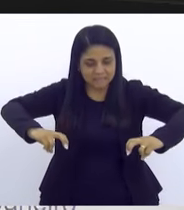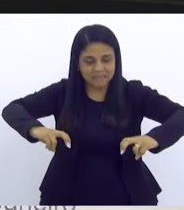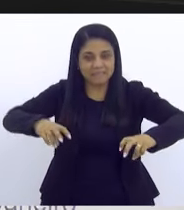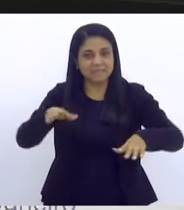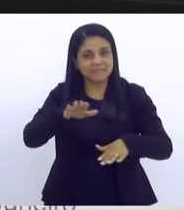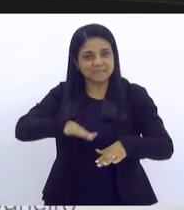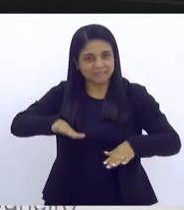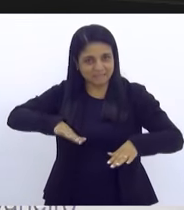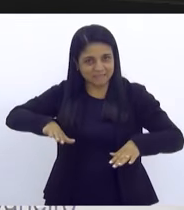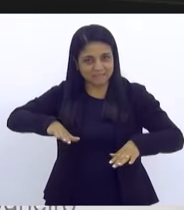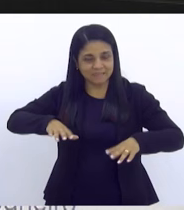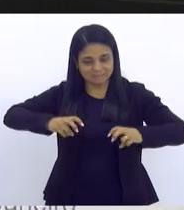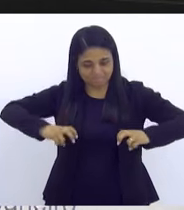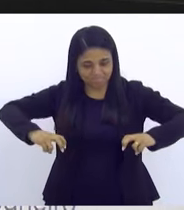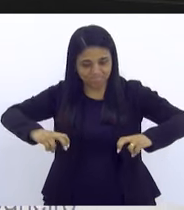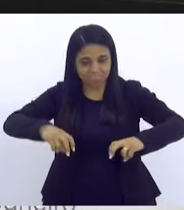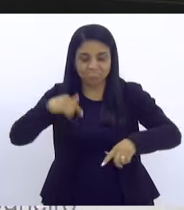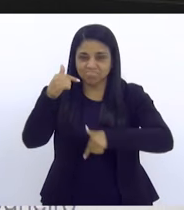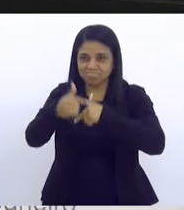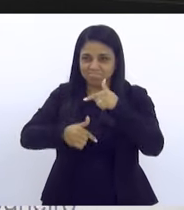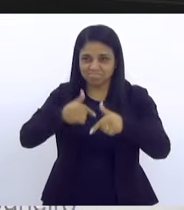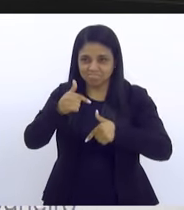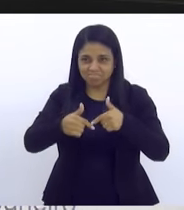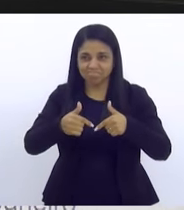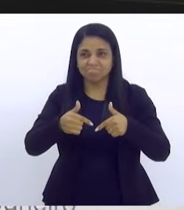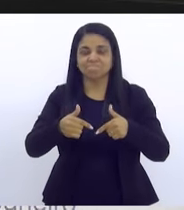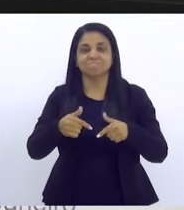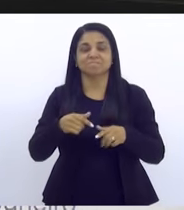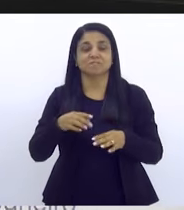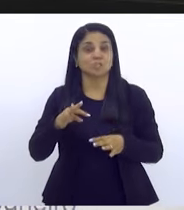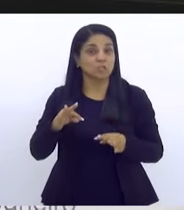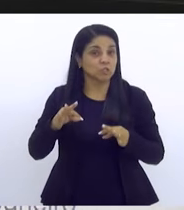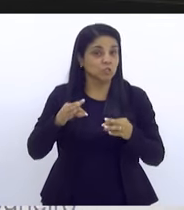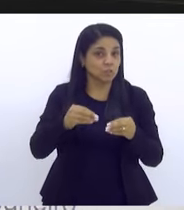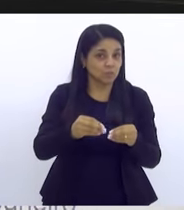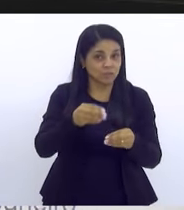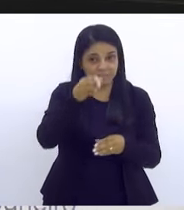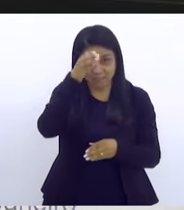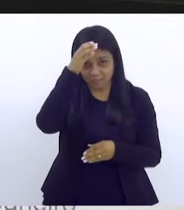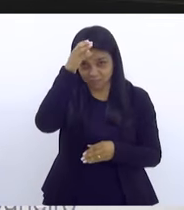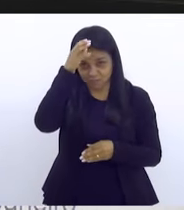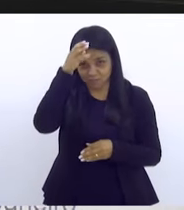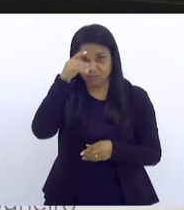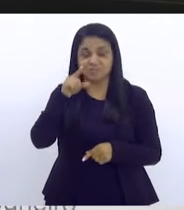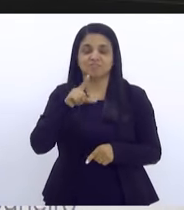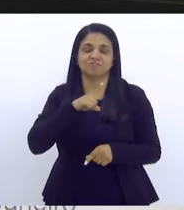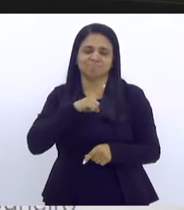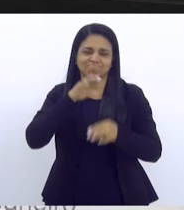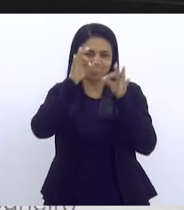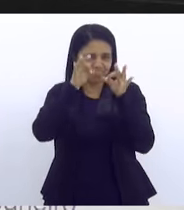o nosso trabalho com aquelas crianças. Todas as tias, bispo, eu tenho certeza que tem